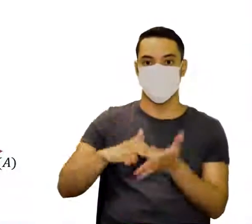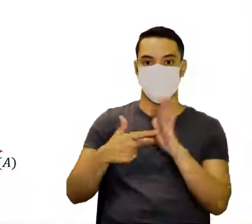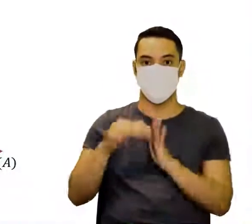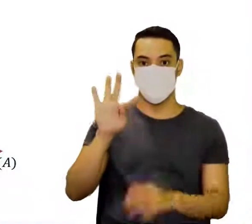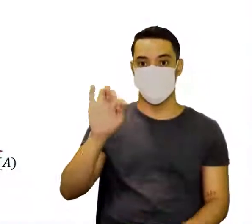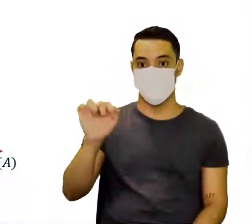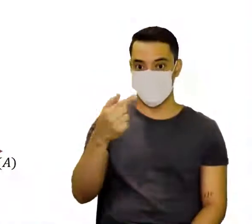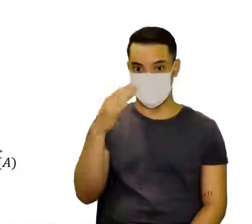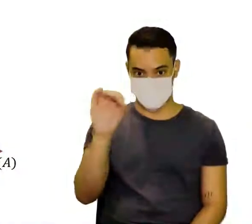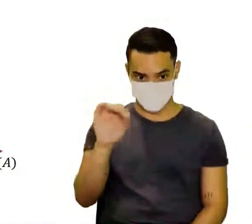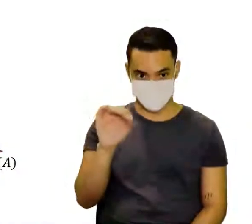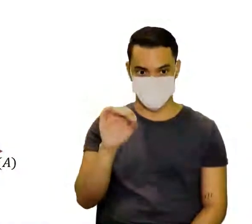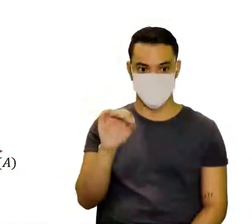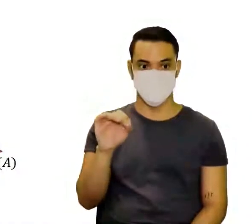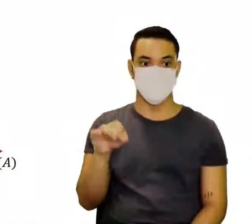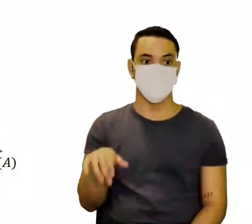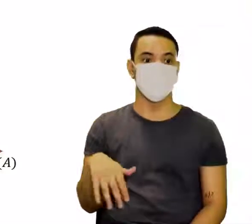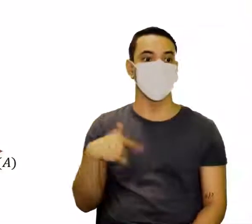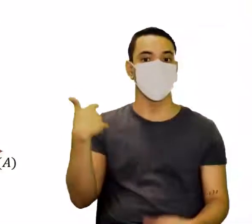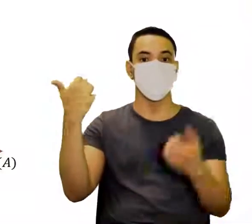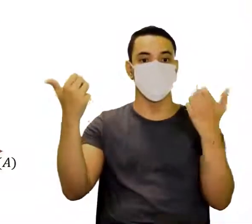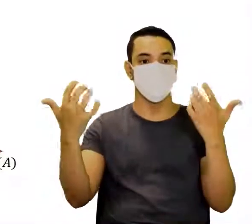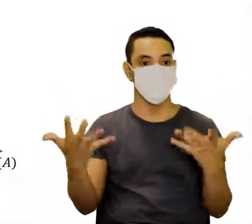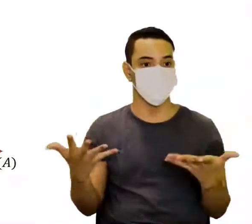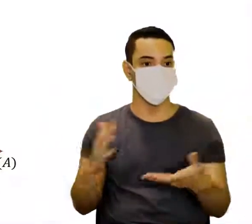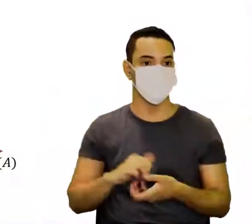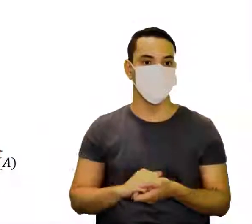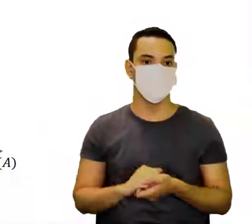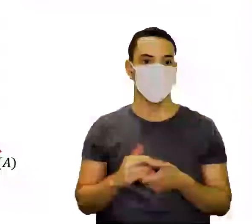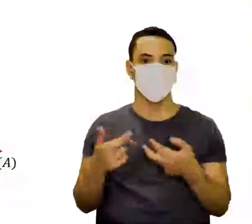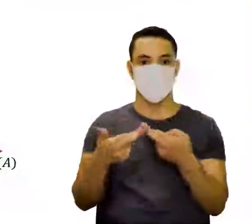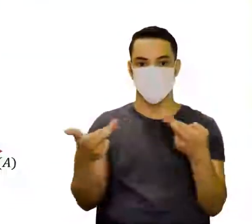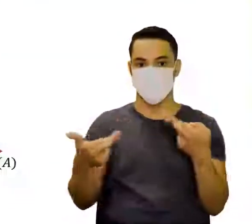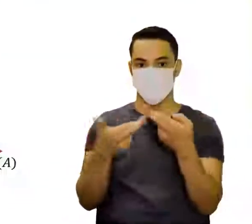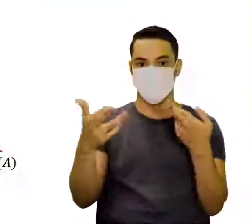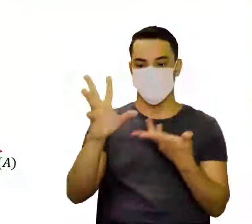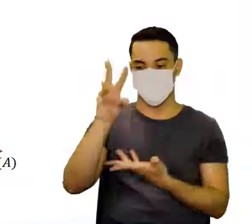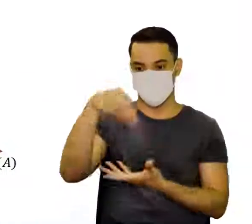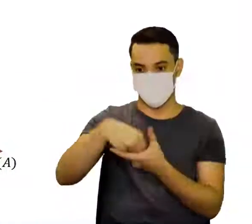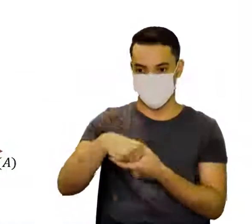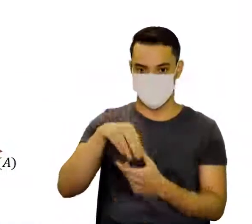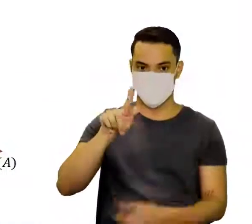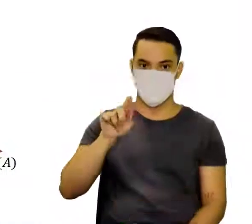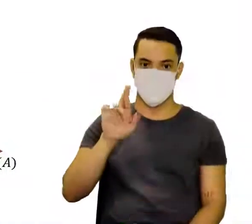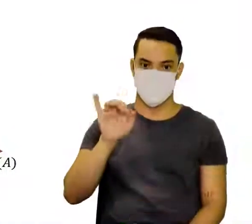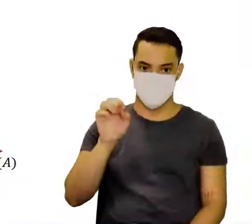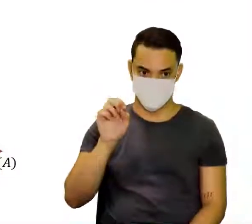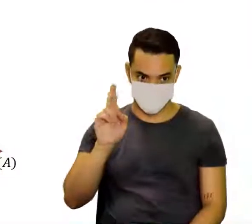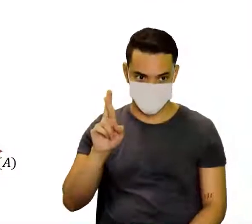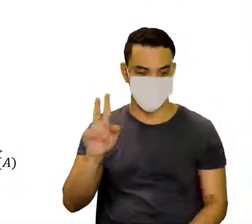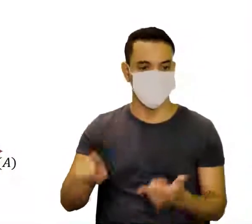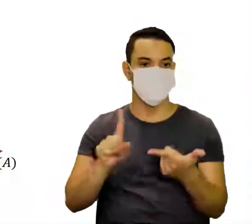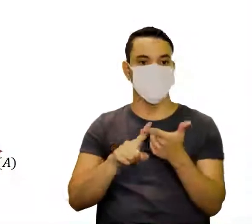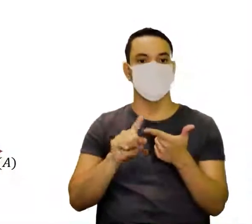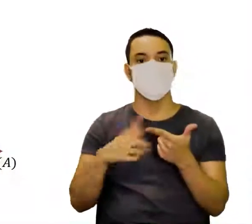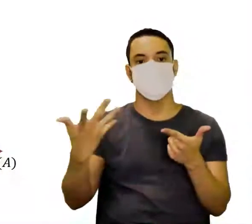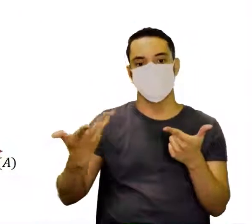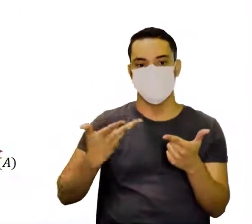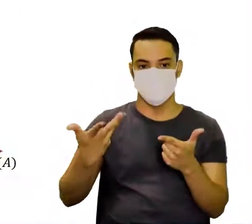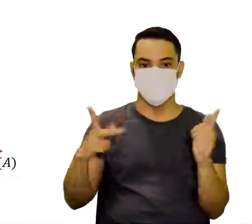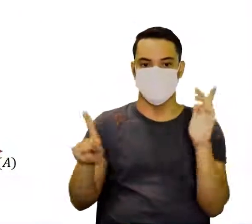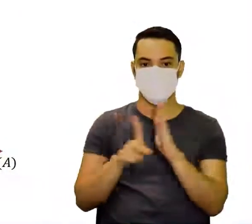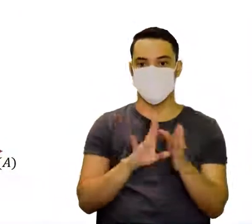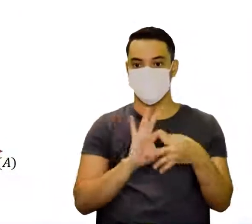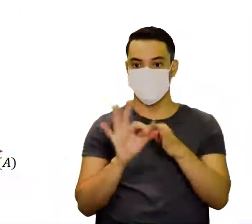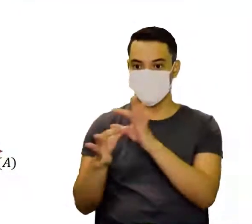lâmpada. Determine a resistência interna do gerador, a intensidade da corrente no